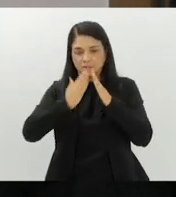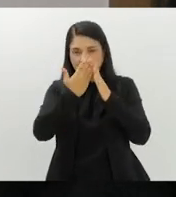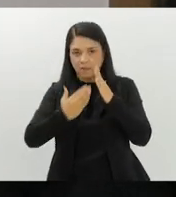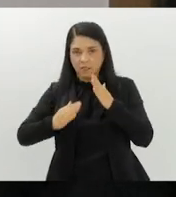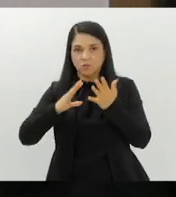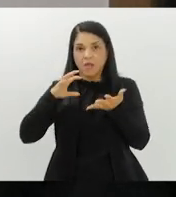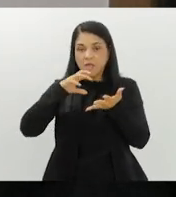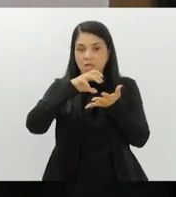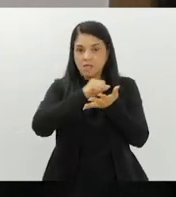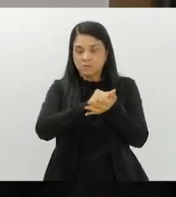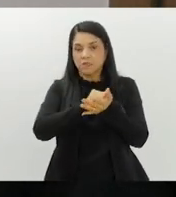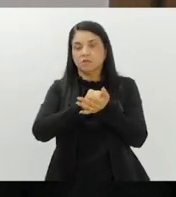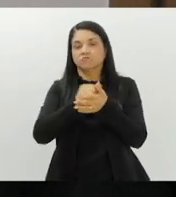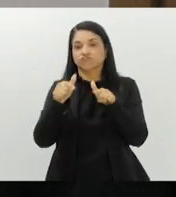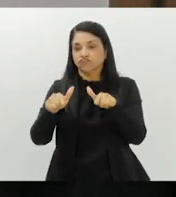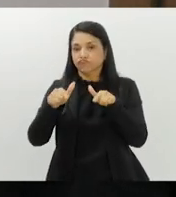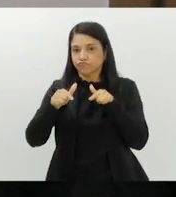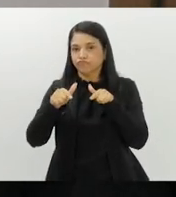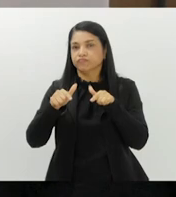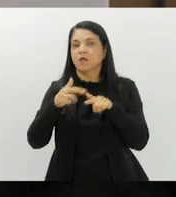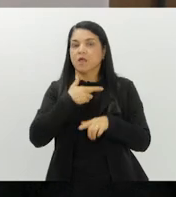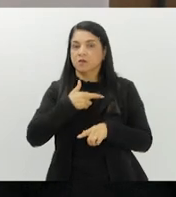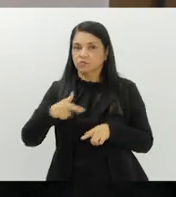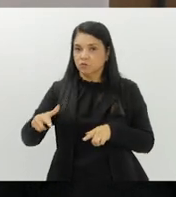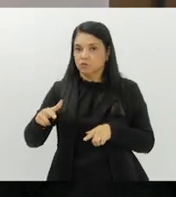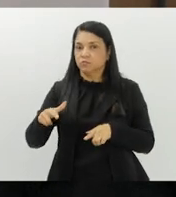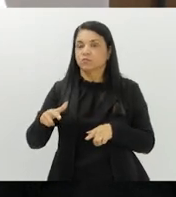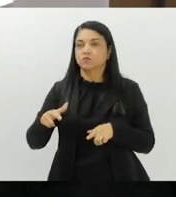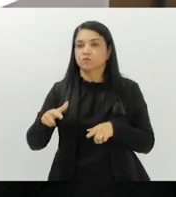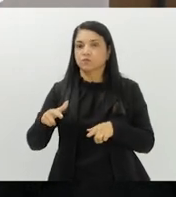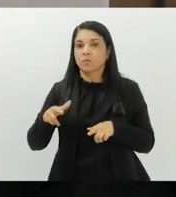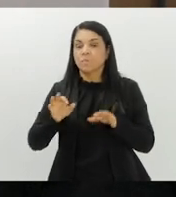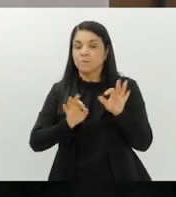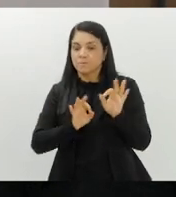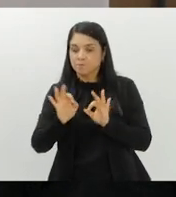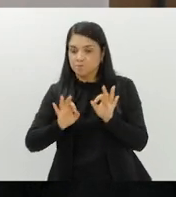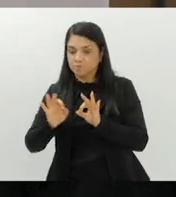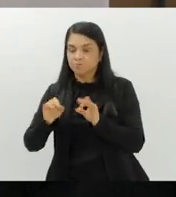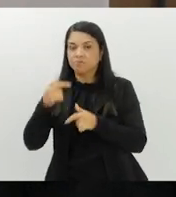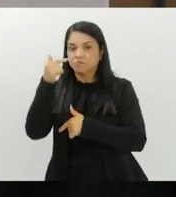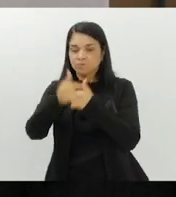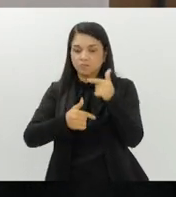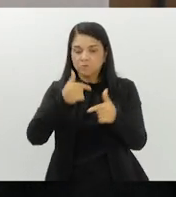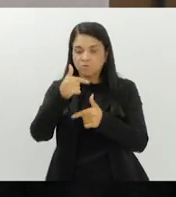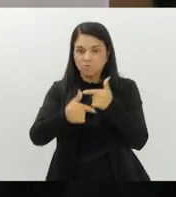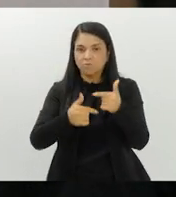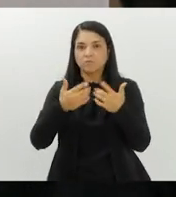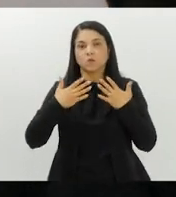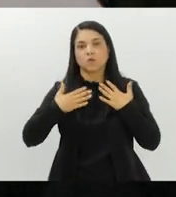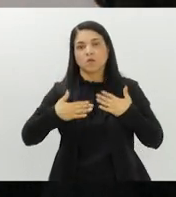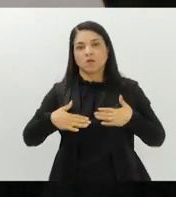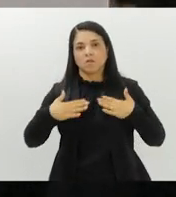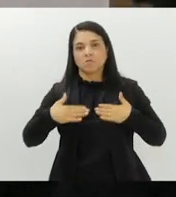alvará religiosos, preparado para que esses terreiros possam ter o seu trabalho com tranquilidade. E o que mais acontece